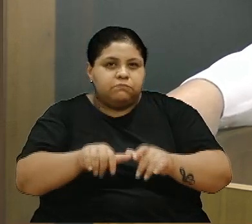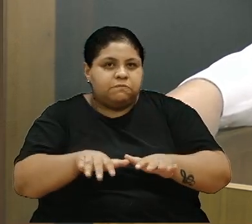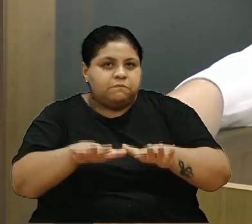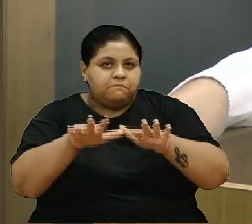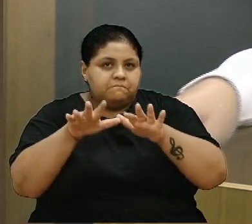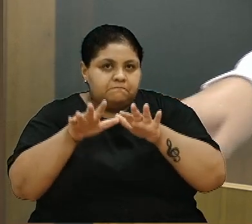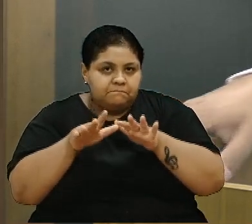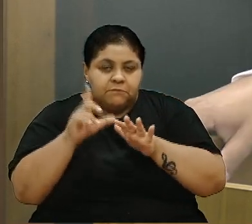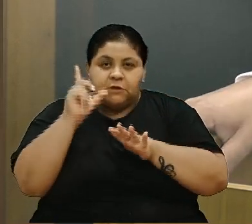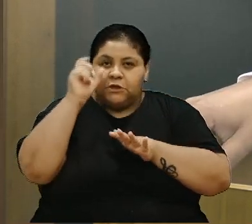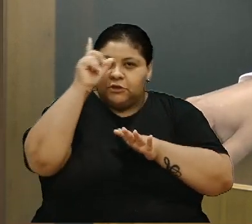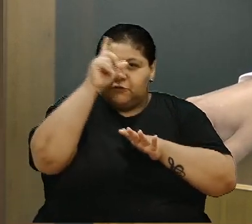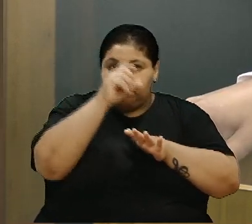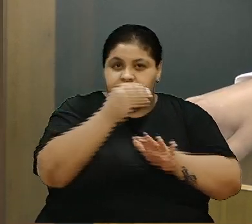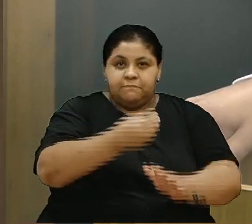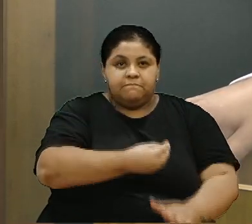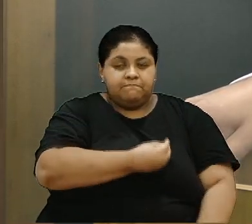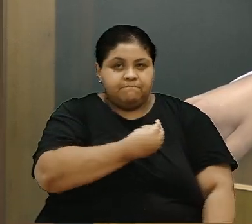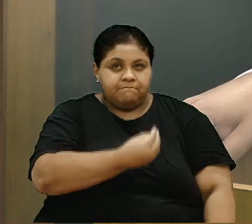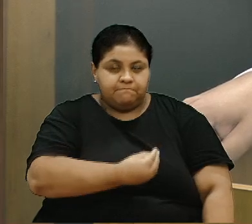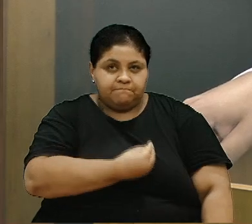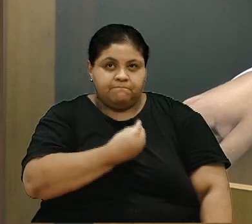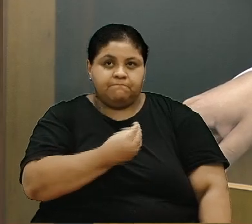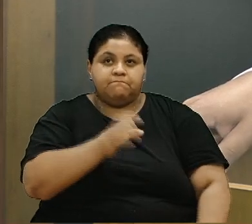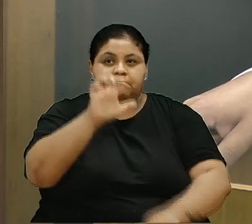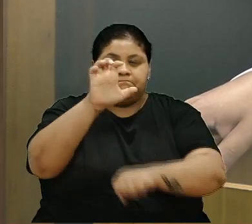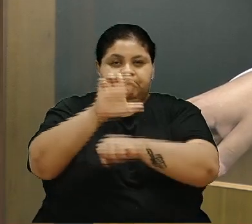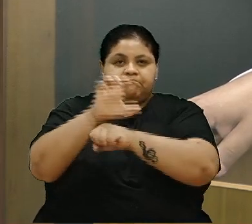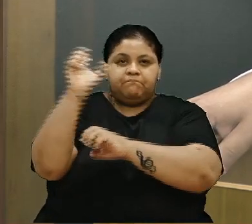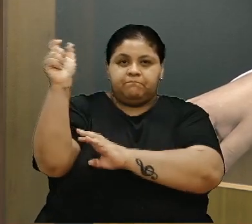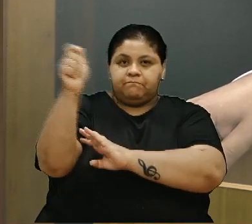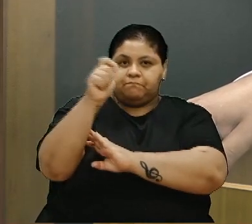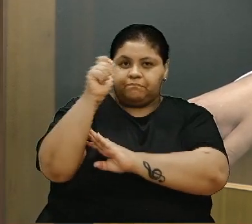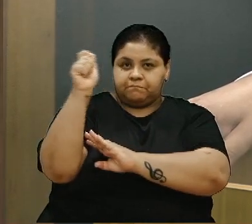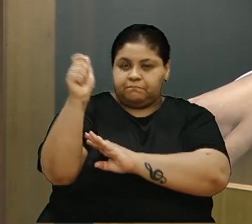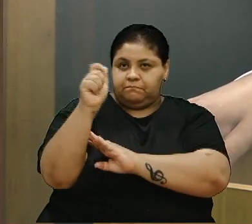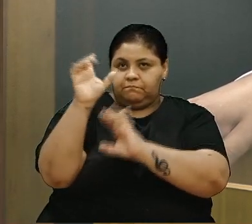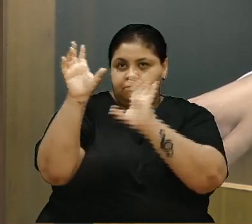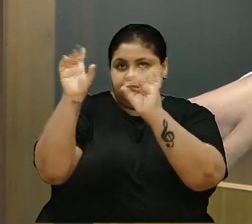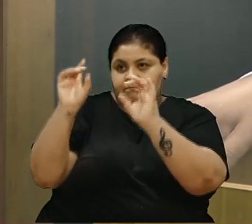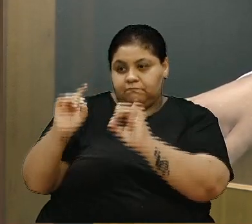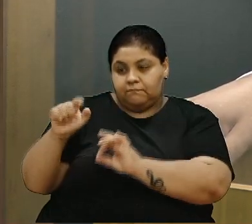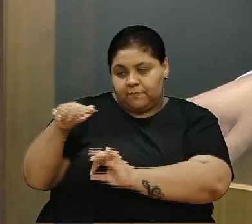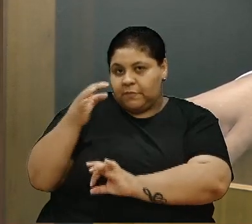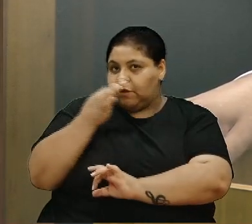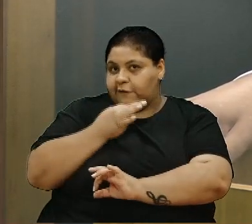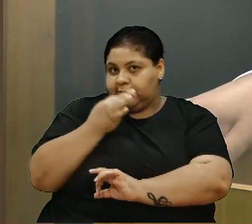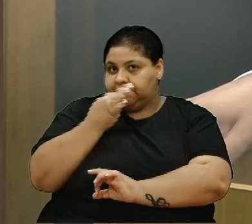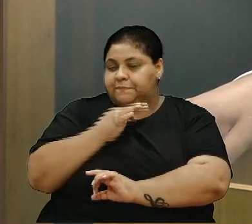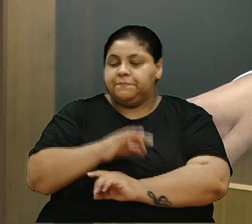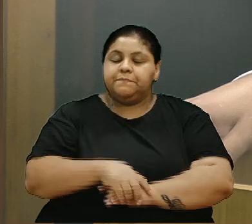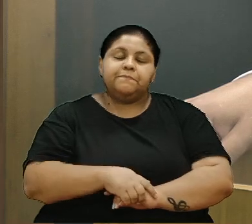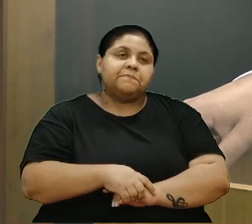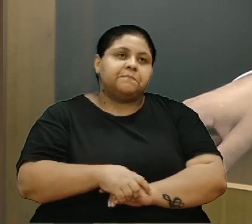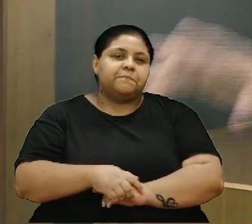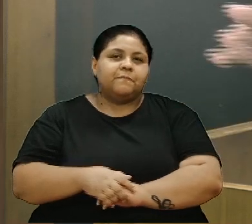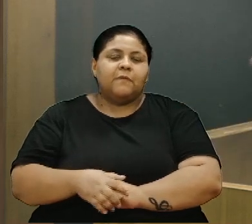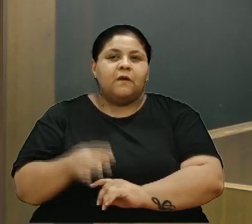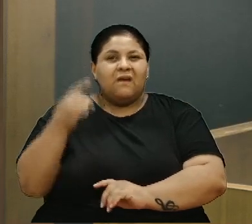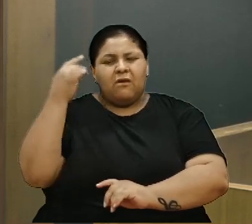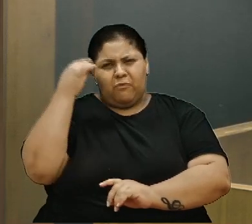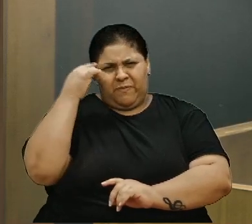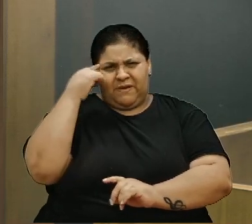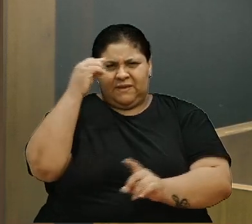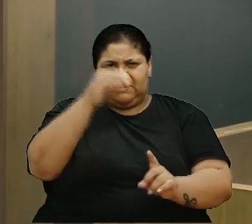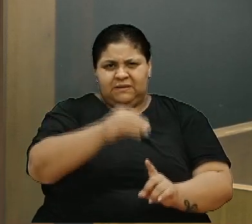tão difícil que nós passamos no estado do Rio Grande do Sul, especialmente na nossa cidade. Penso que a